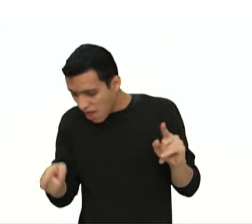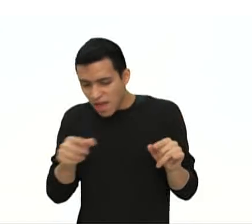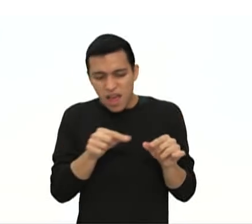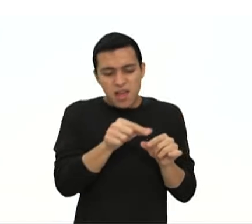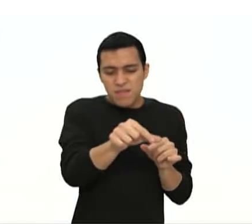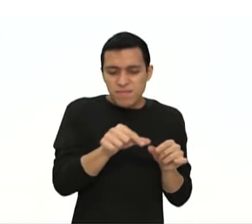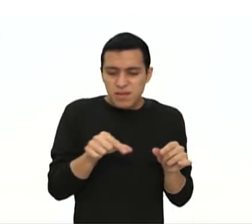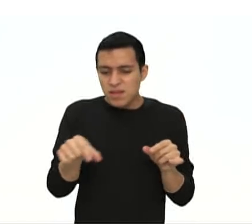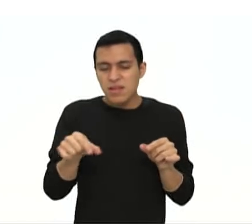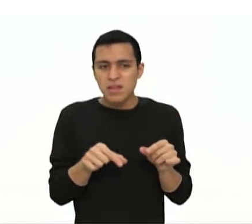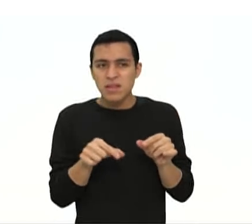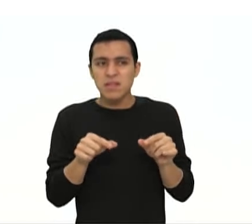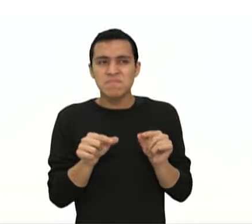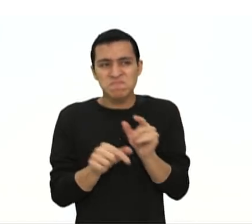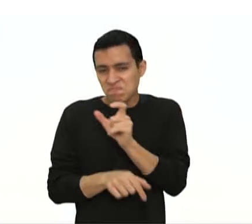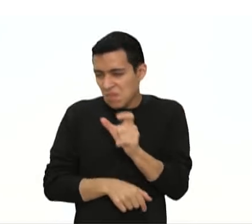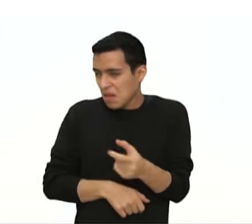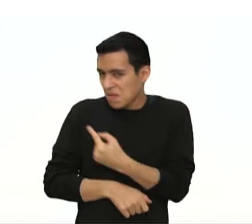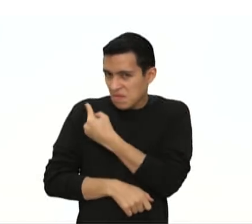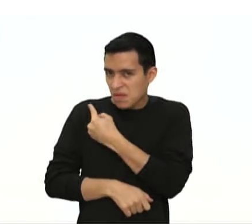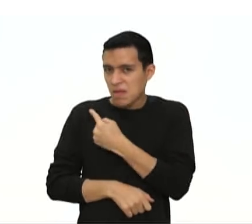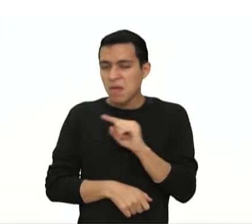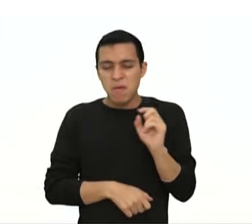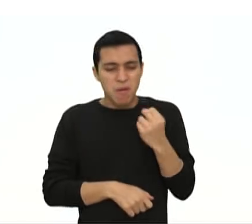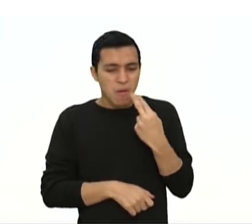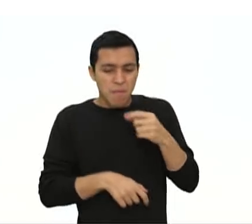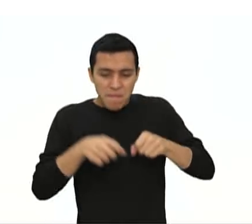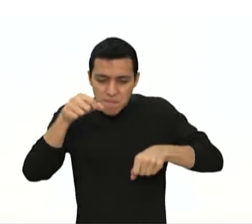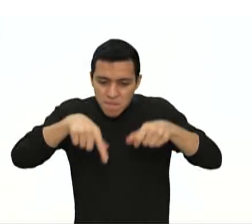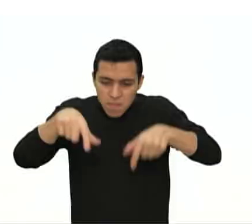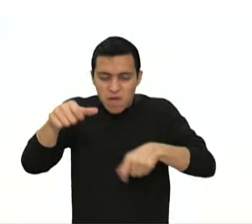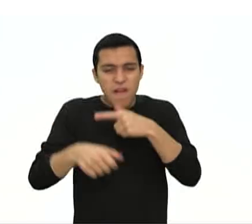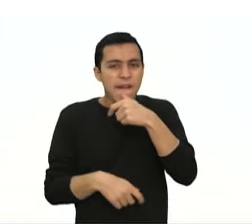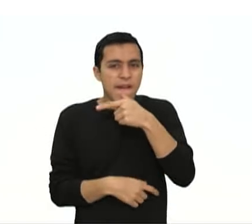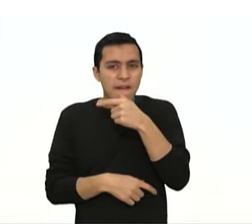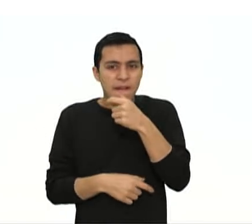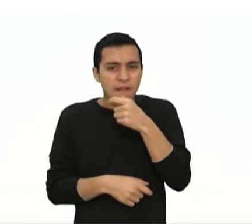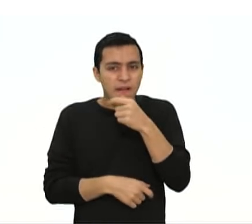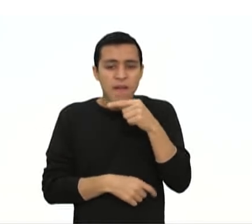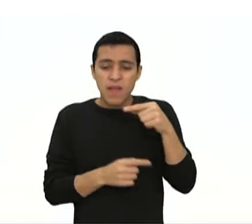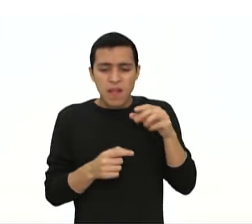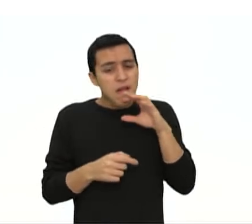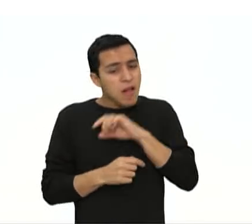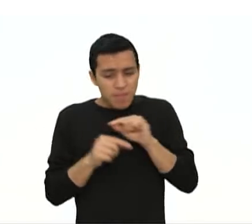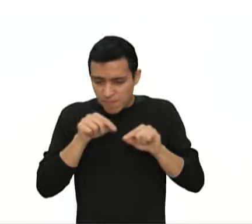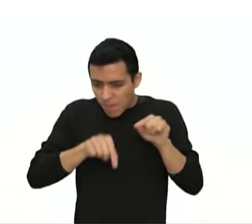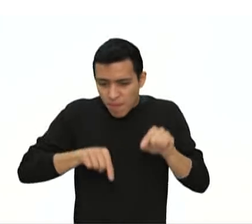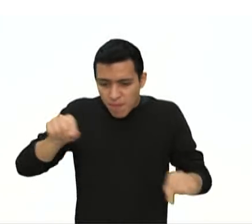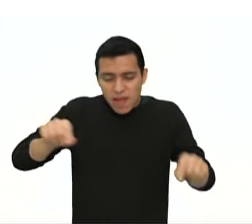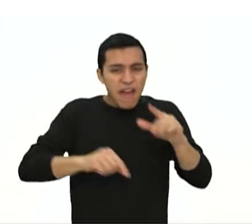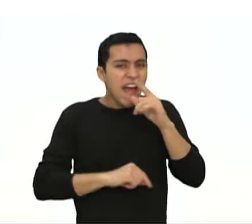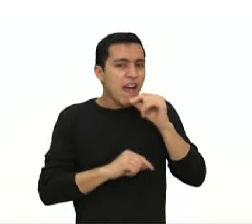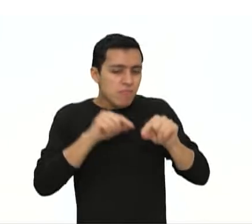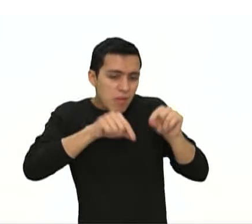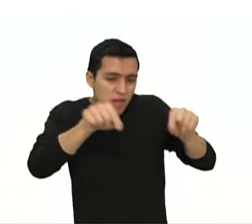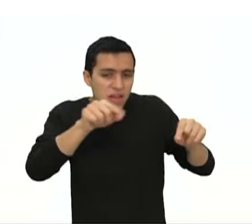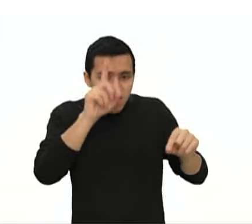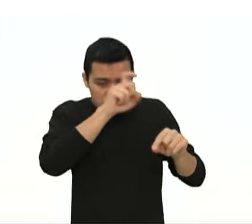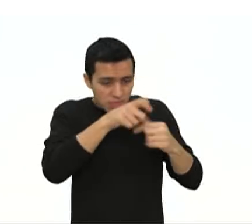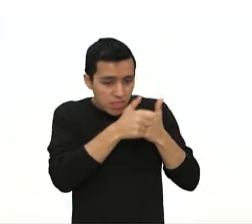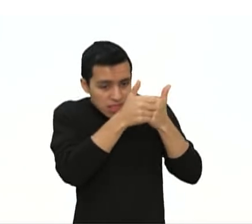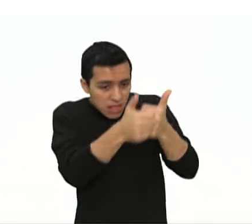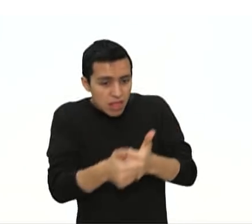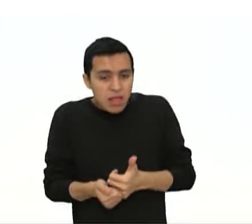de imbalavali, ou pulgas da água. As pulgas da água movimentam-se tão rapidamente na água que é difícil